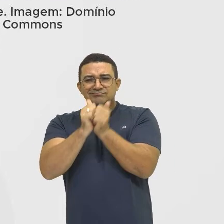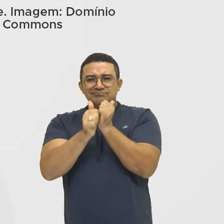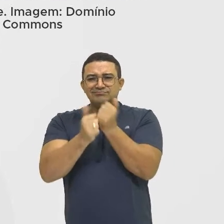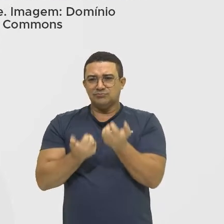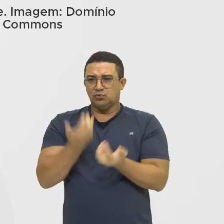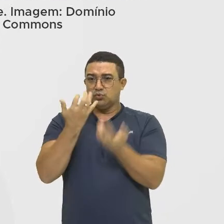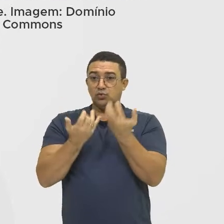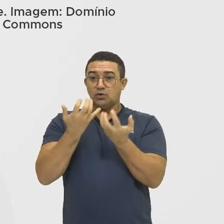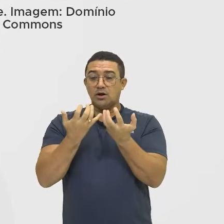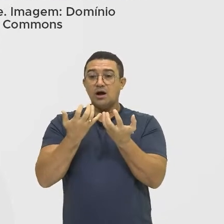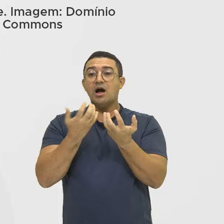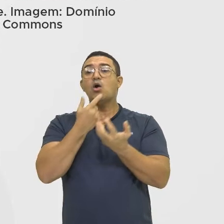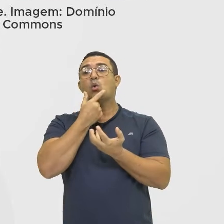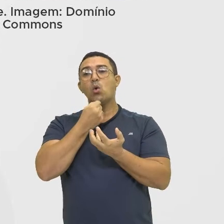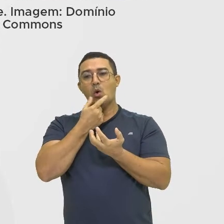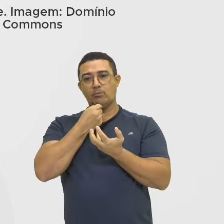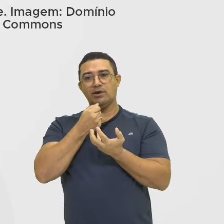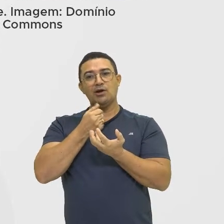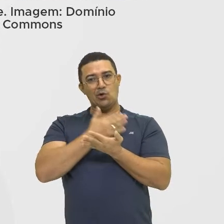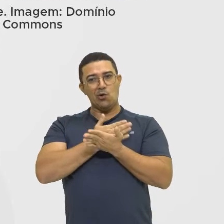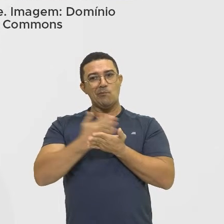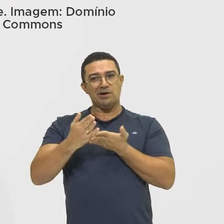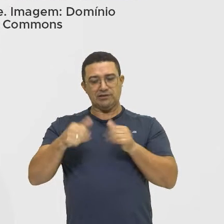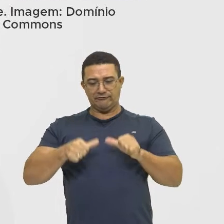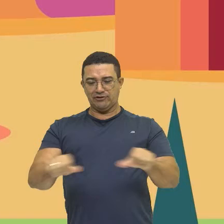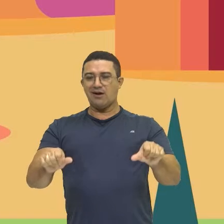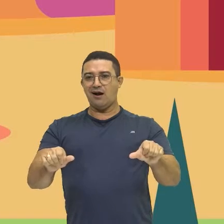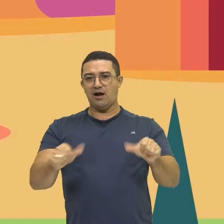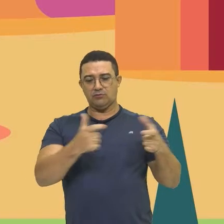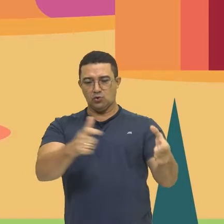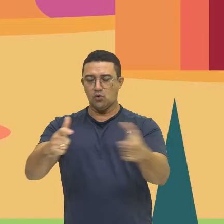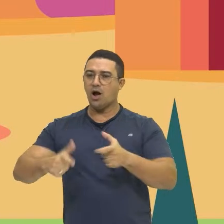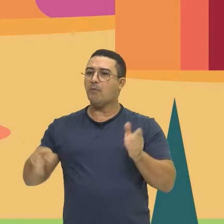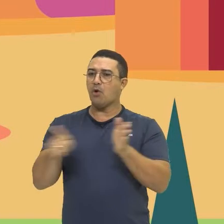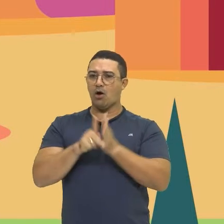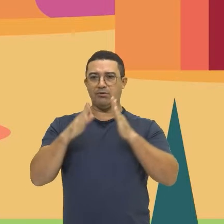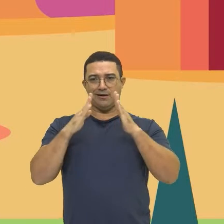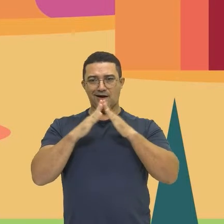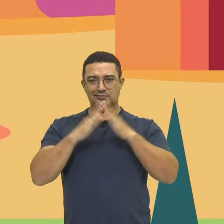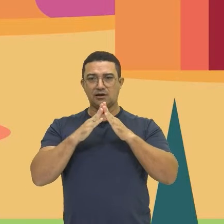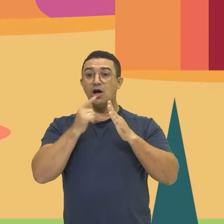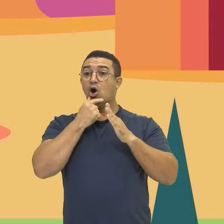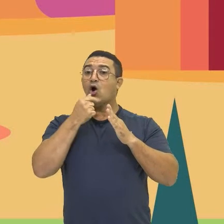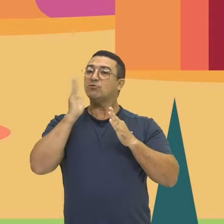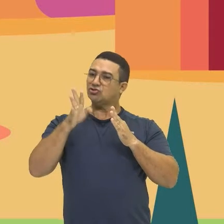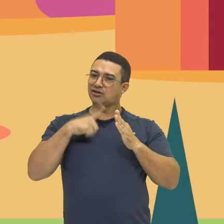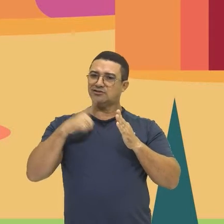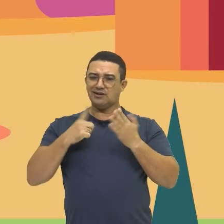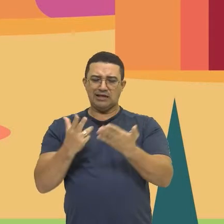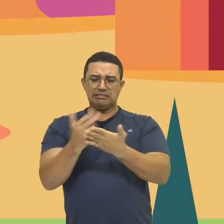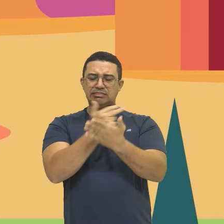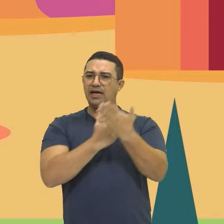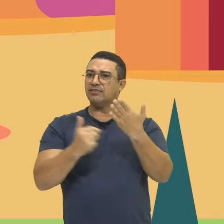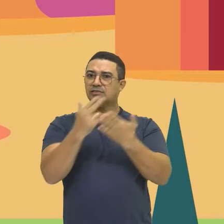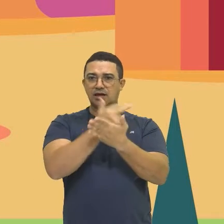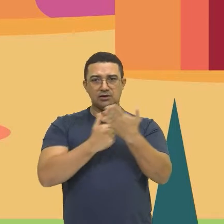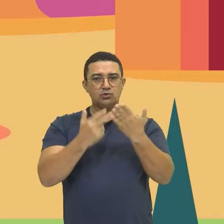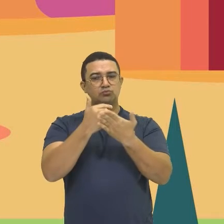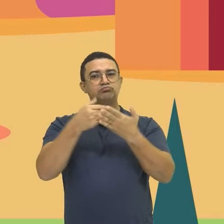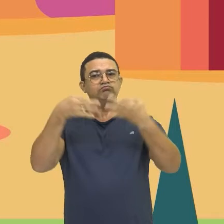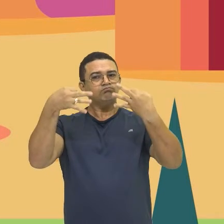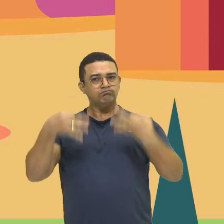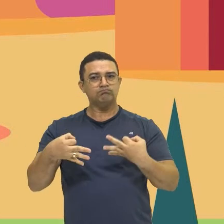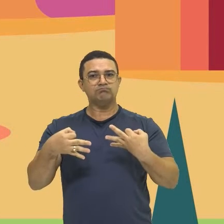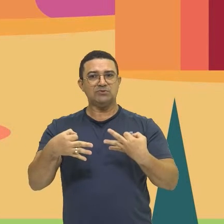torna sedentário. Nesse período, o homem ele já fazia os seus desenhos esquemáticos, ele não precisava mais